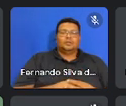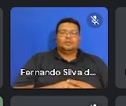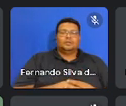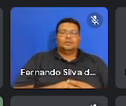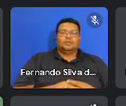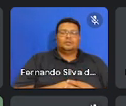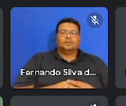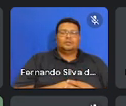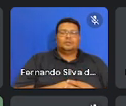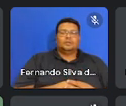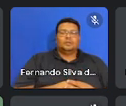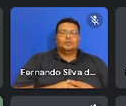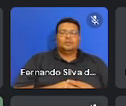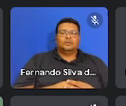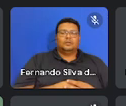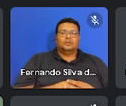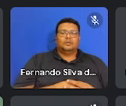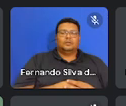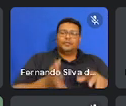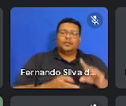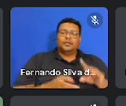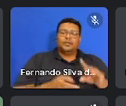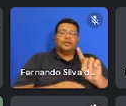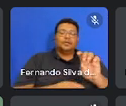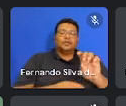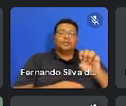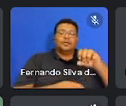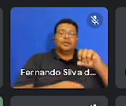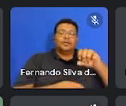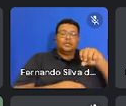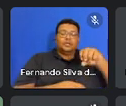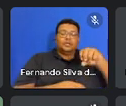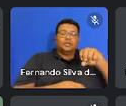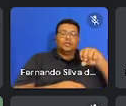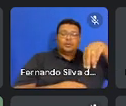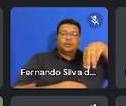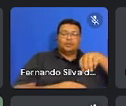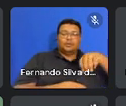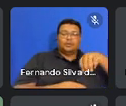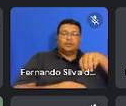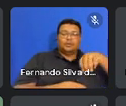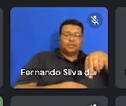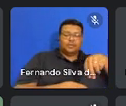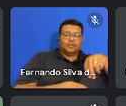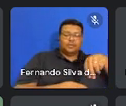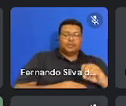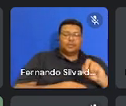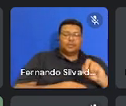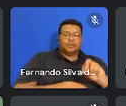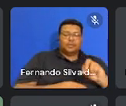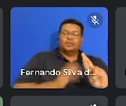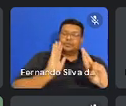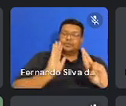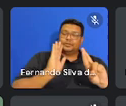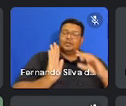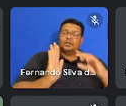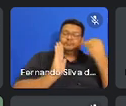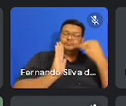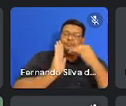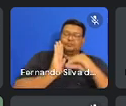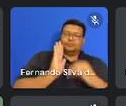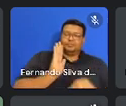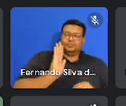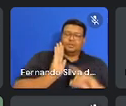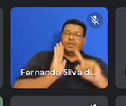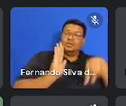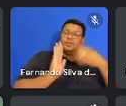Eu já coloquei o denominador em cada parcela, mas daí é tipo, tá, vou explicar com mais detalhes essa parte do denominador,